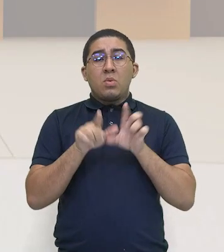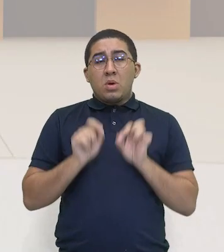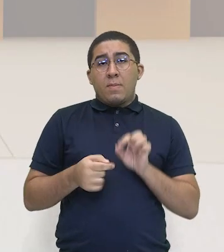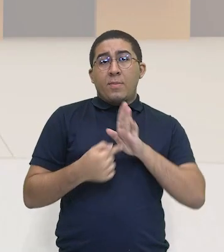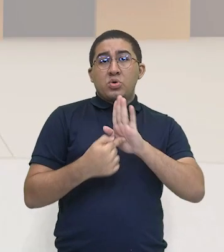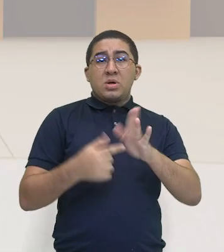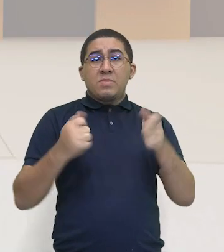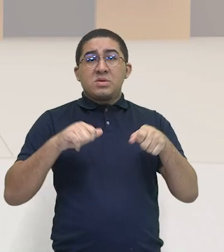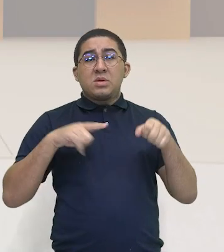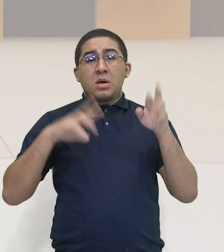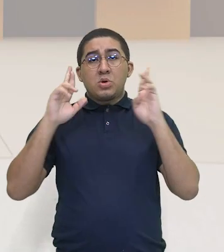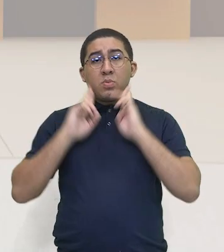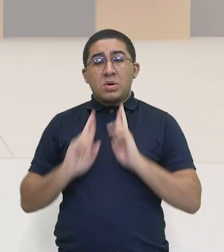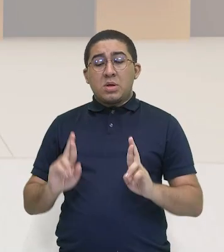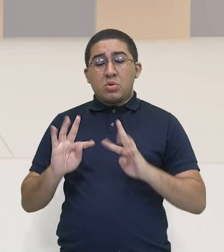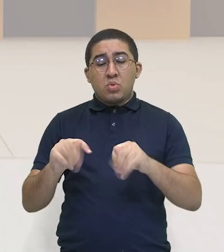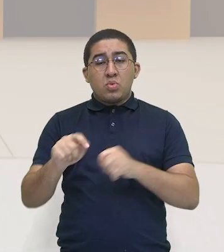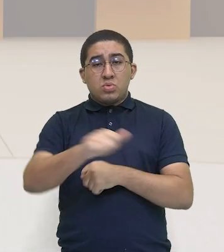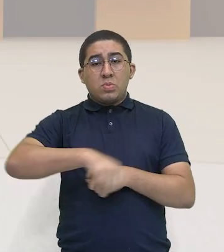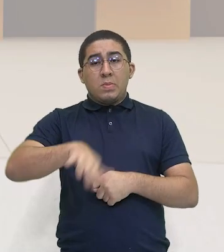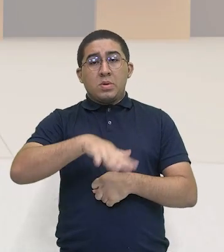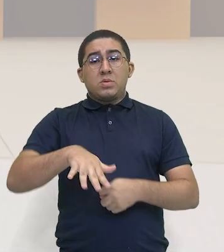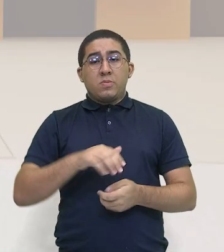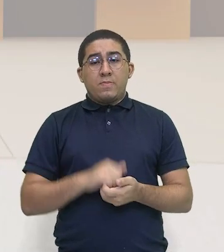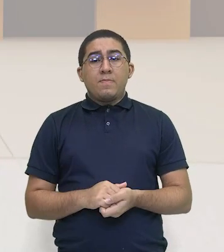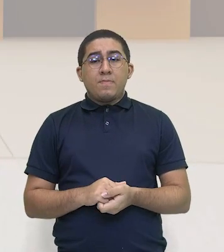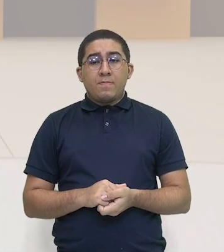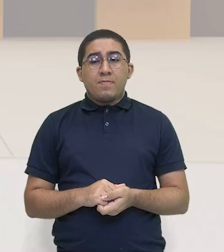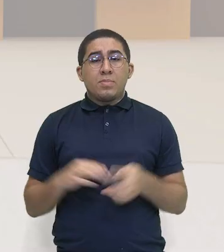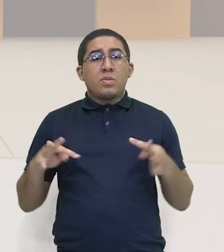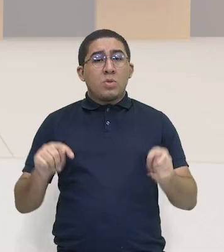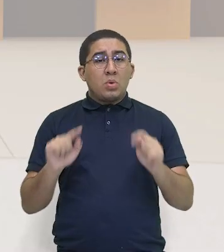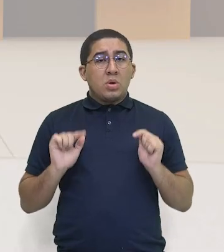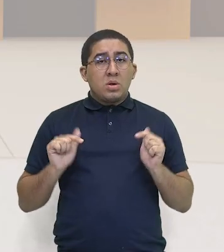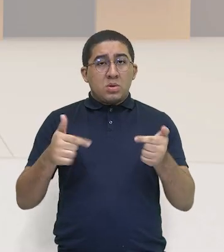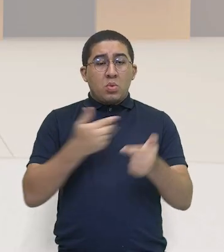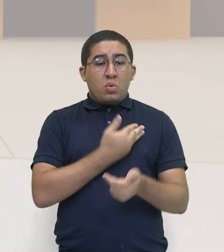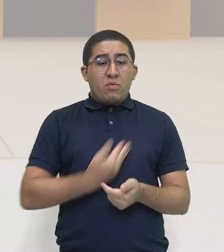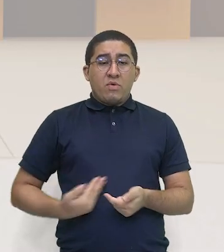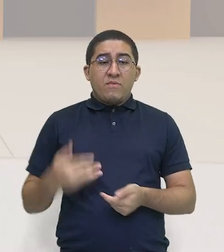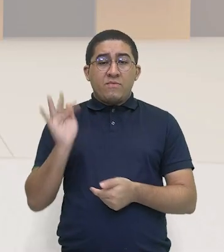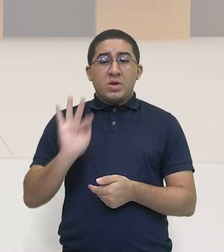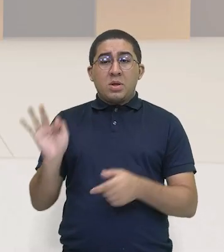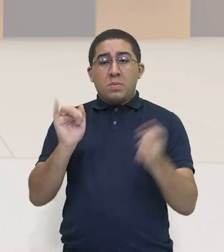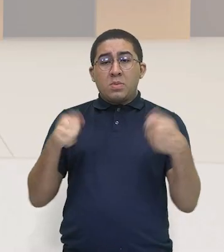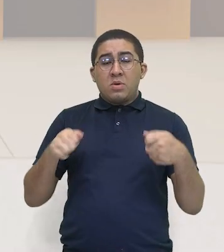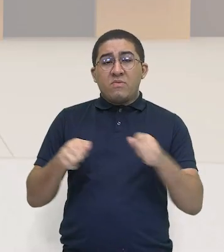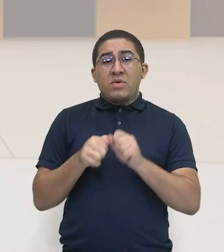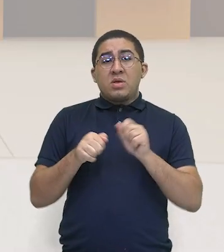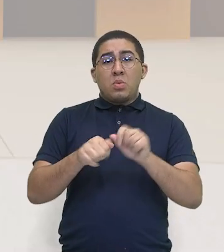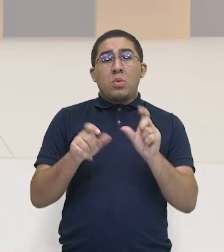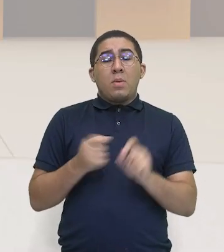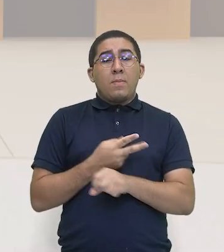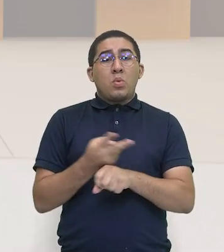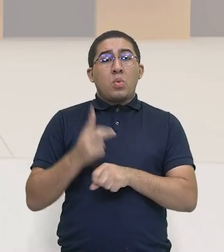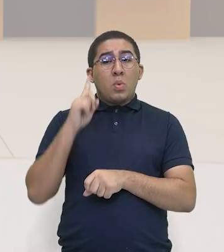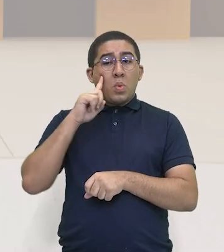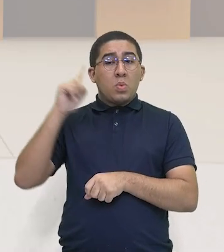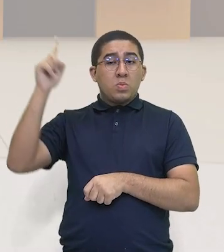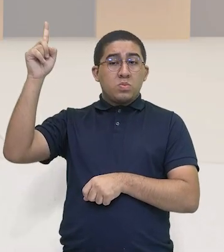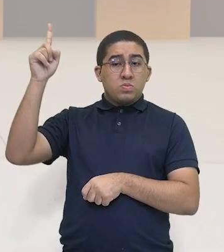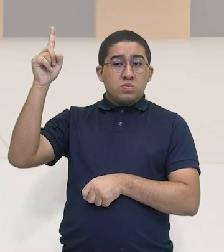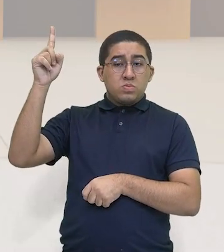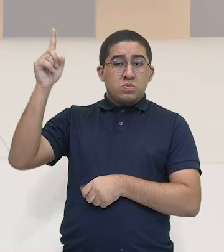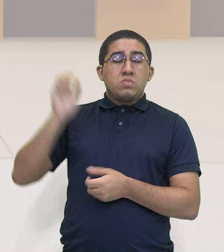seus bens. O texto é bem claro. Todas as ações que o governo federal tem que fazer é buscar isso aqui, fazer com